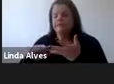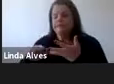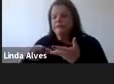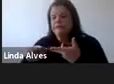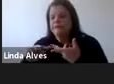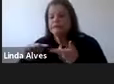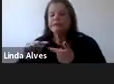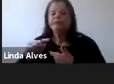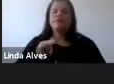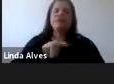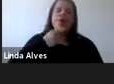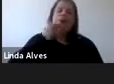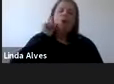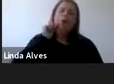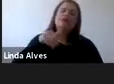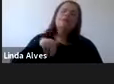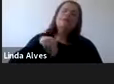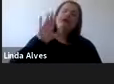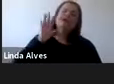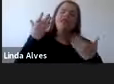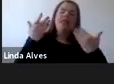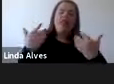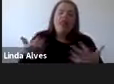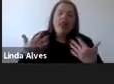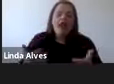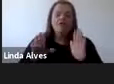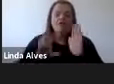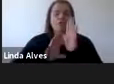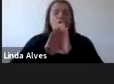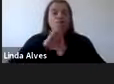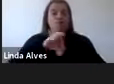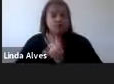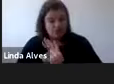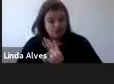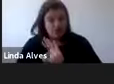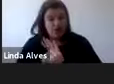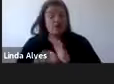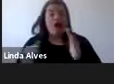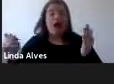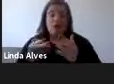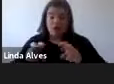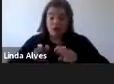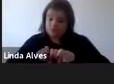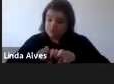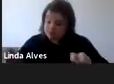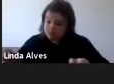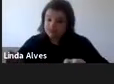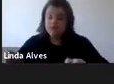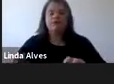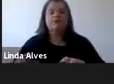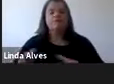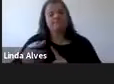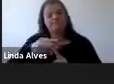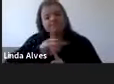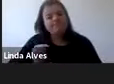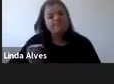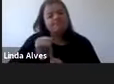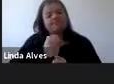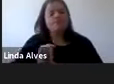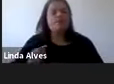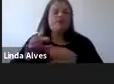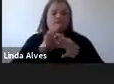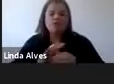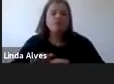Então, ontem foi assim mais genérico, mais conceitual, mas nós estamos juntos. A bancada nossa está coesa, está unida, e aí faz assim, a gente participa de